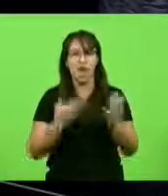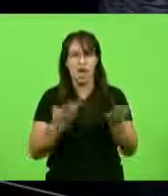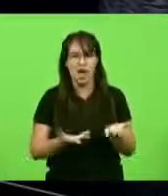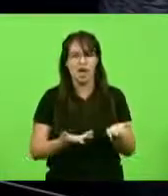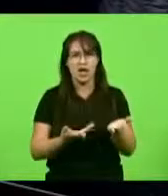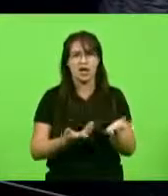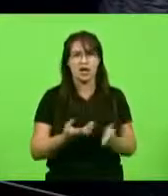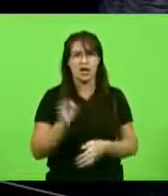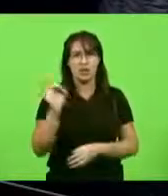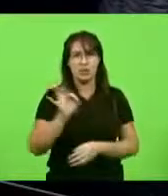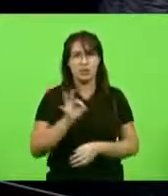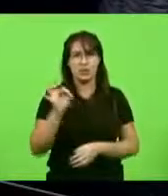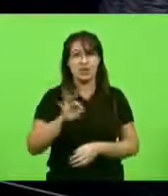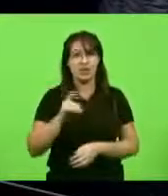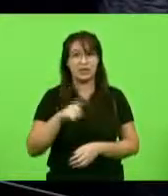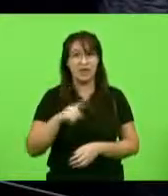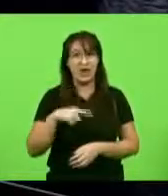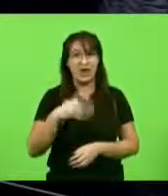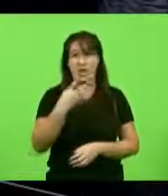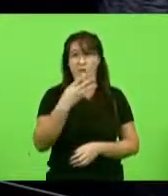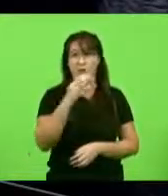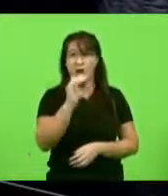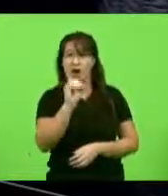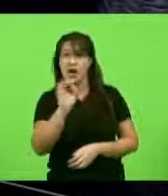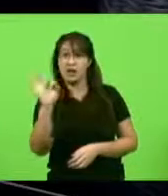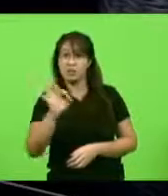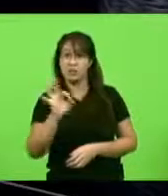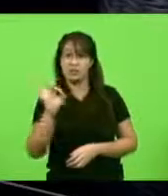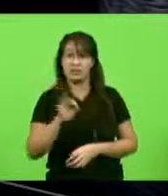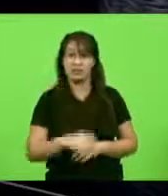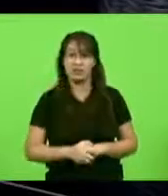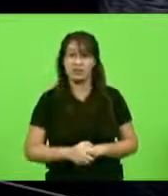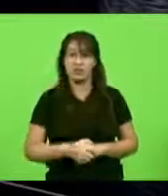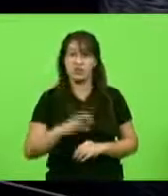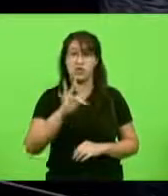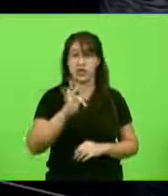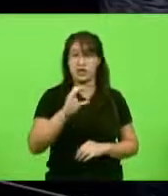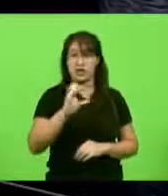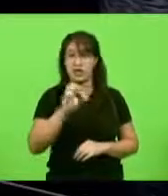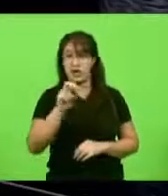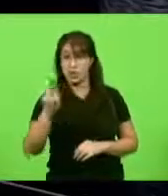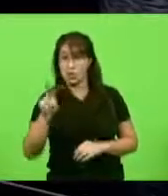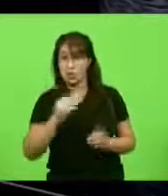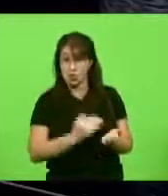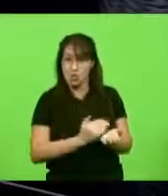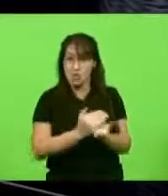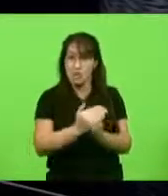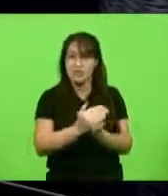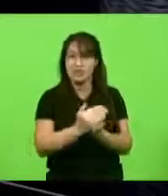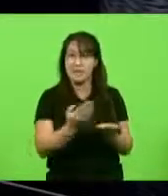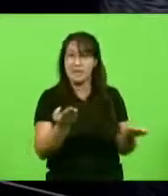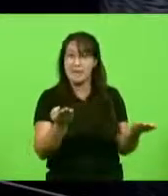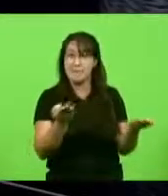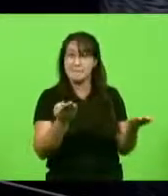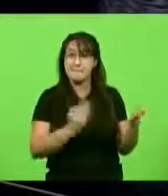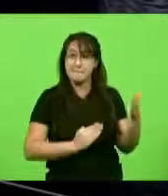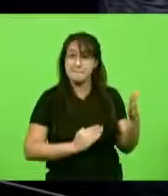40%, pô. Isso que o TCU, no início bloqueou o